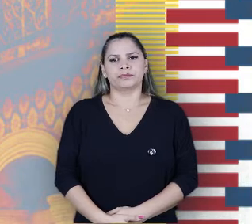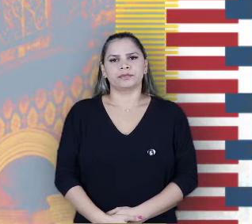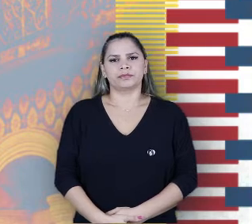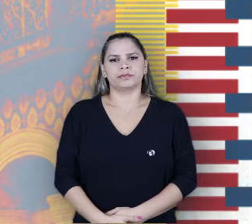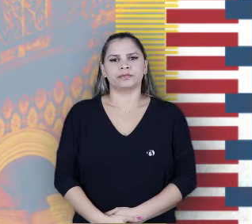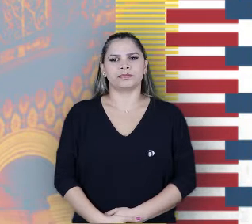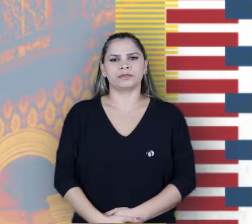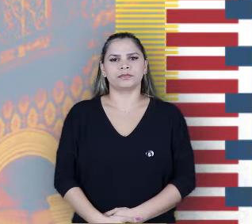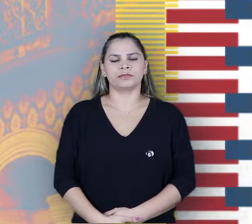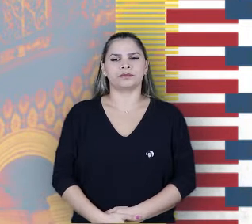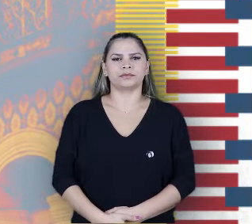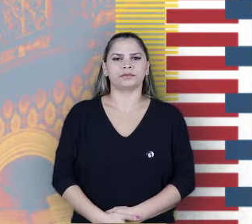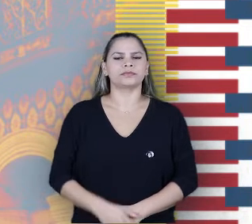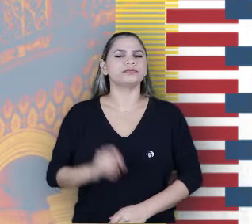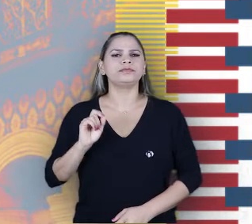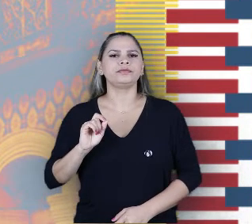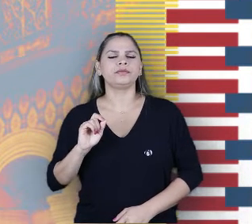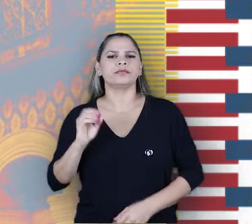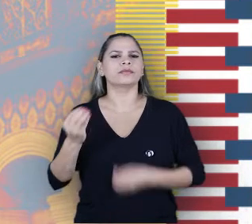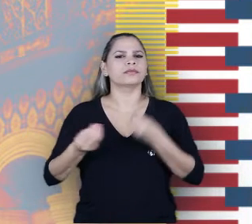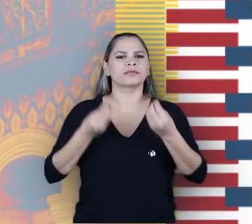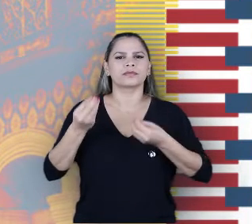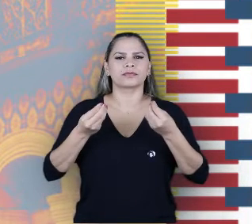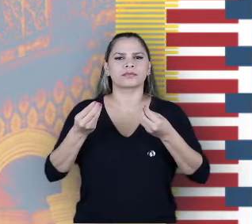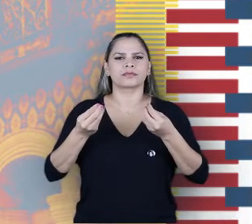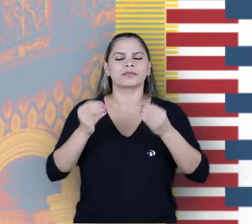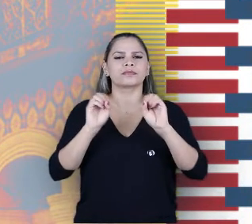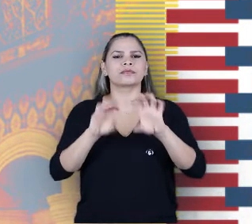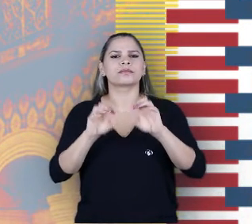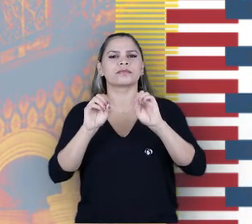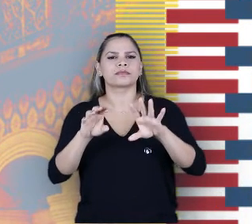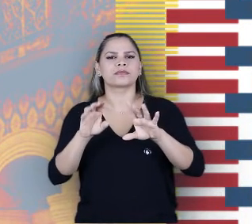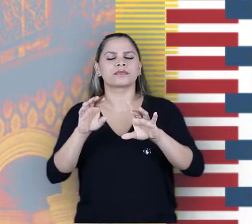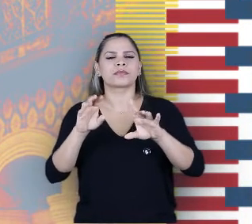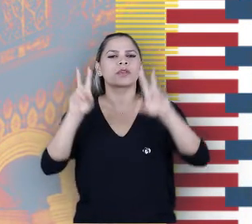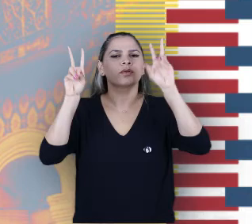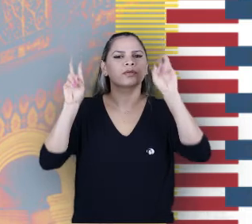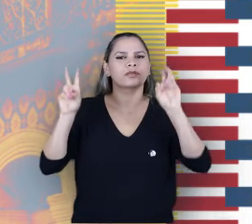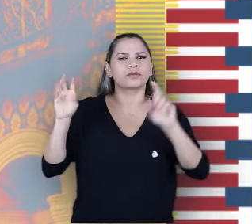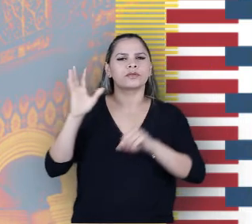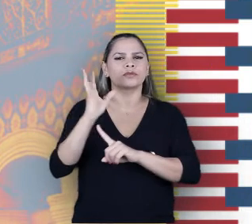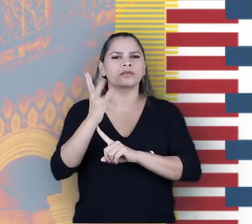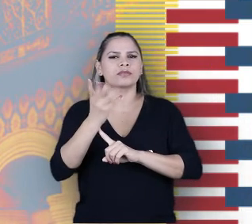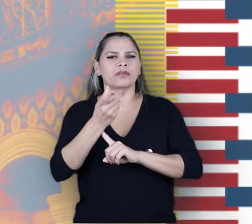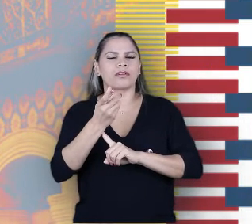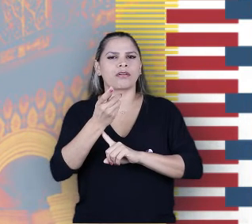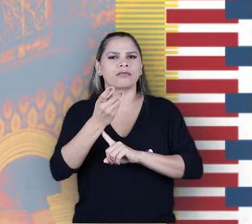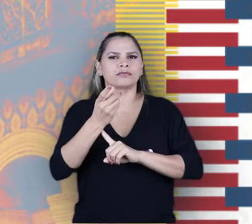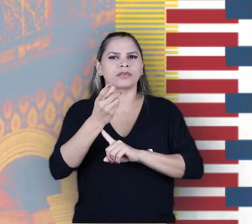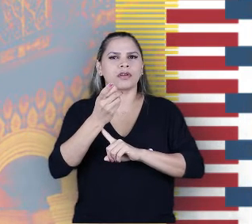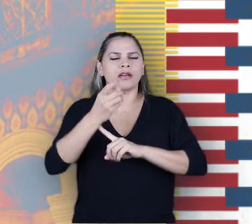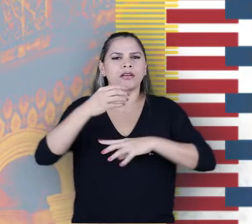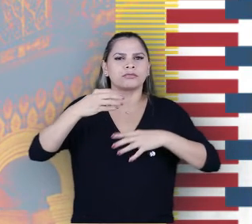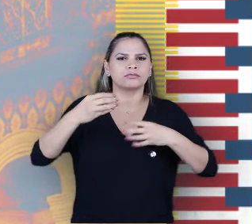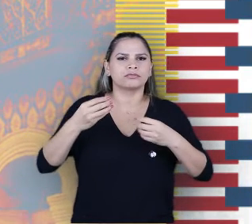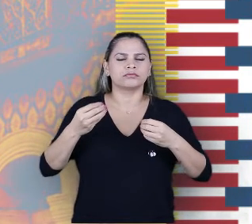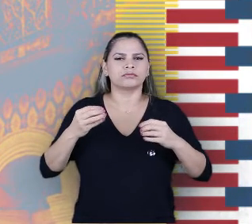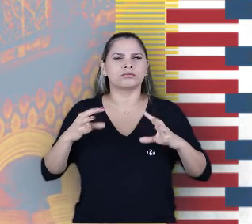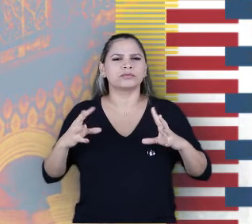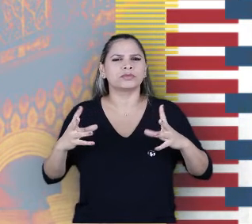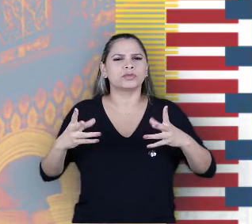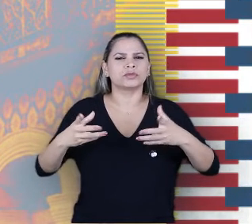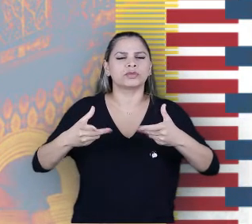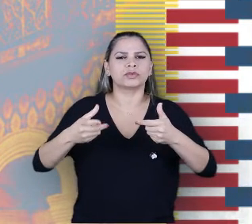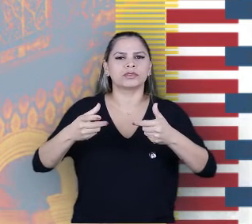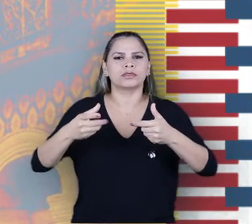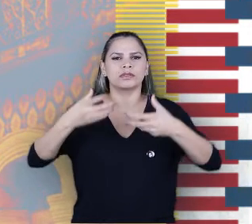Então, a unificação dos componentes em áreas foi pensada como uma estratégia de organizar os